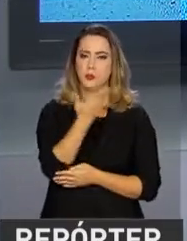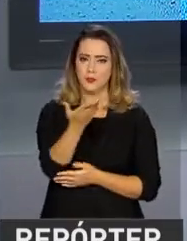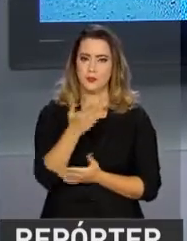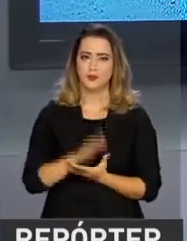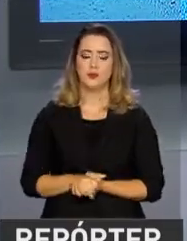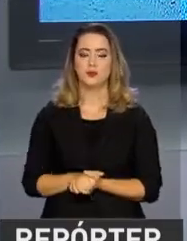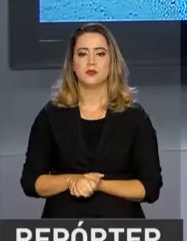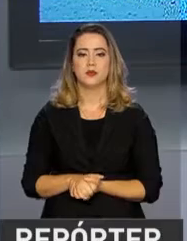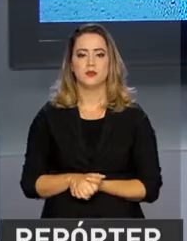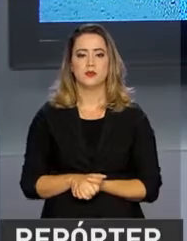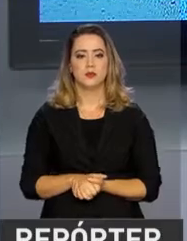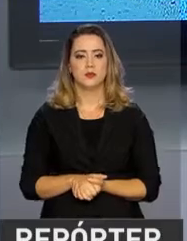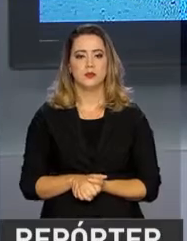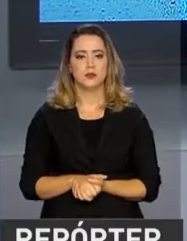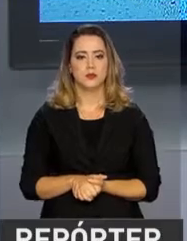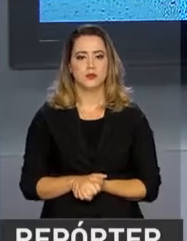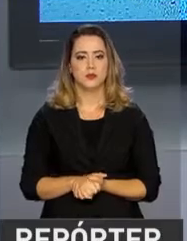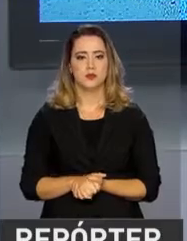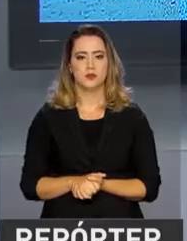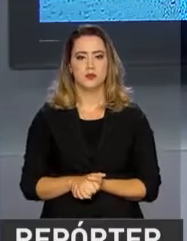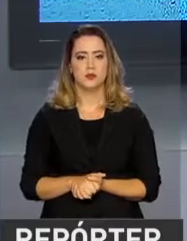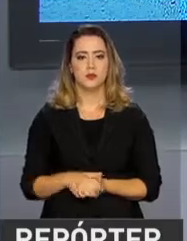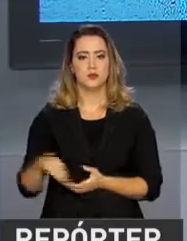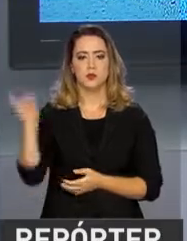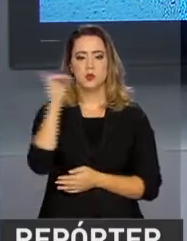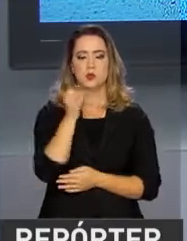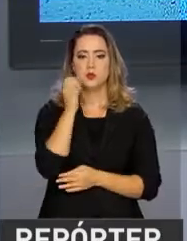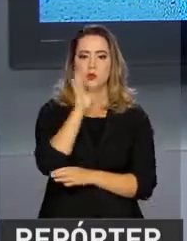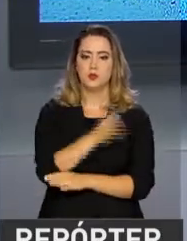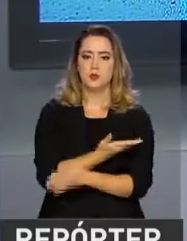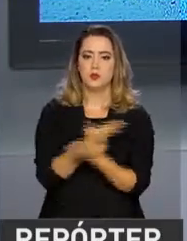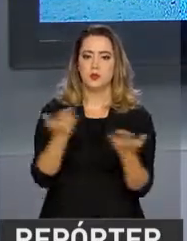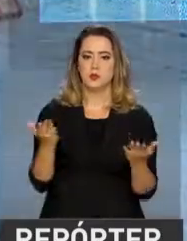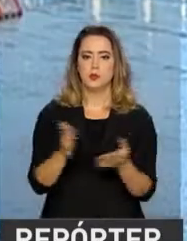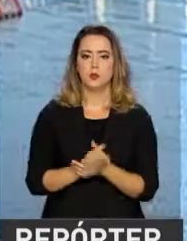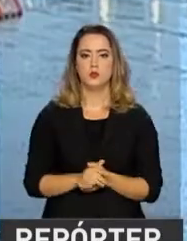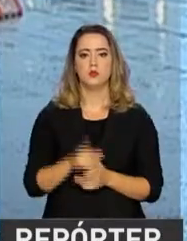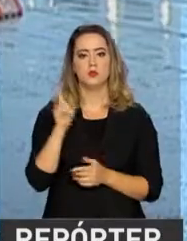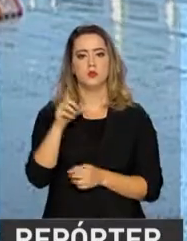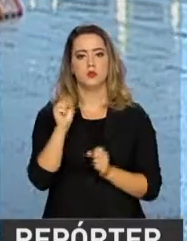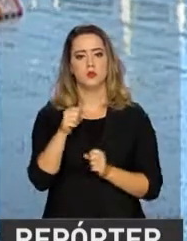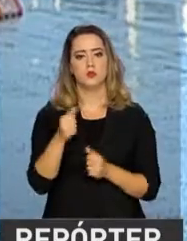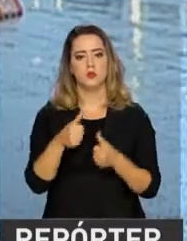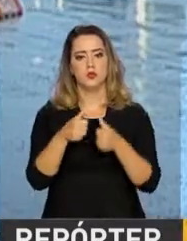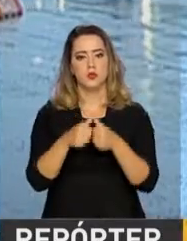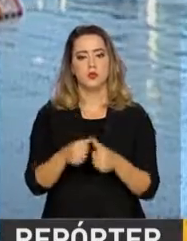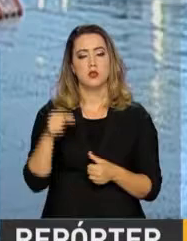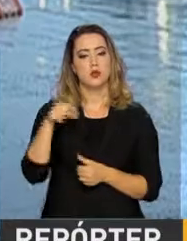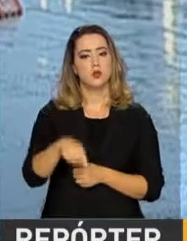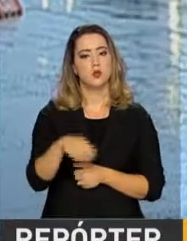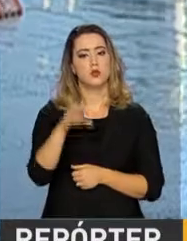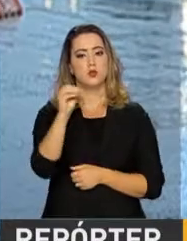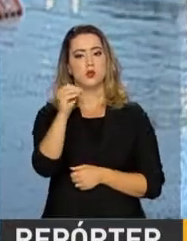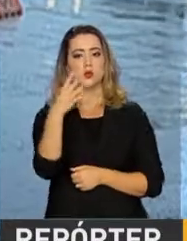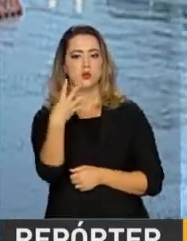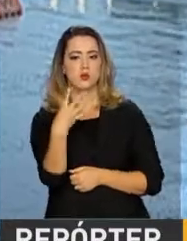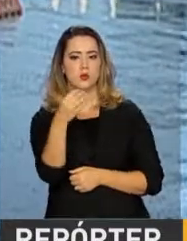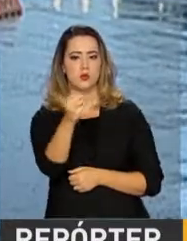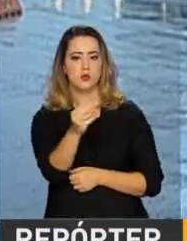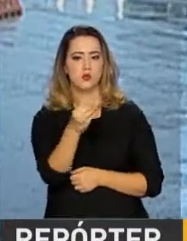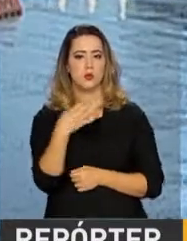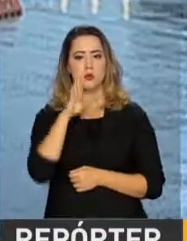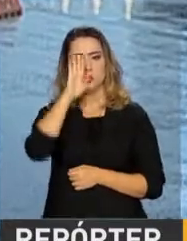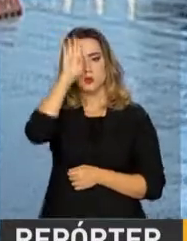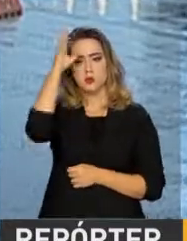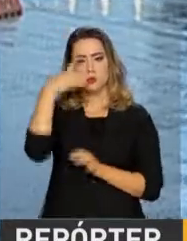você roberto vontade pra você e boa tarde a todos exatamente eu tô aqui na 0/40 uma das principais